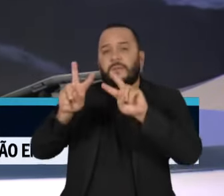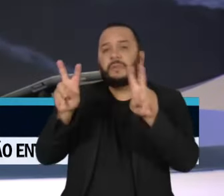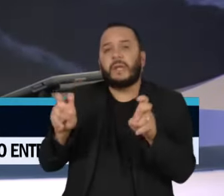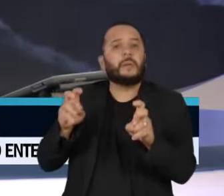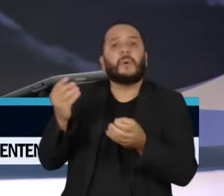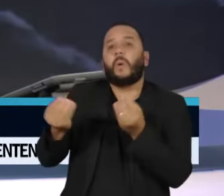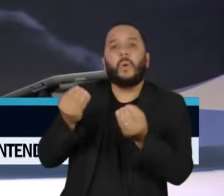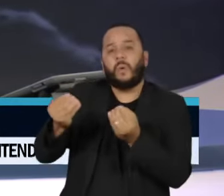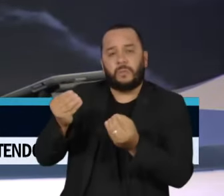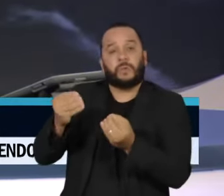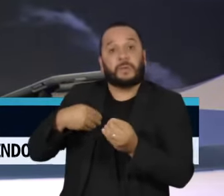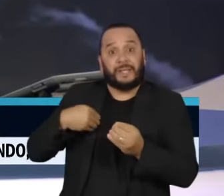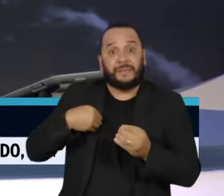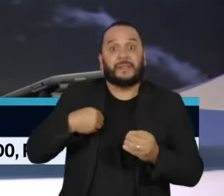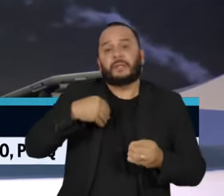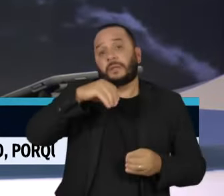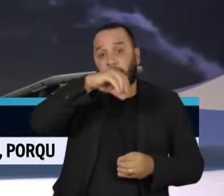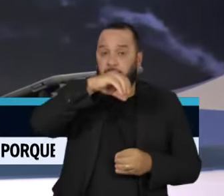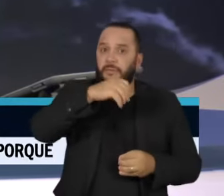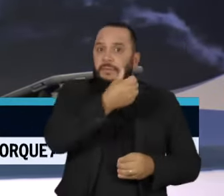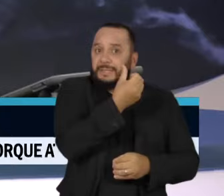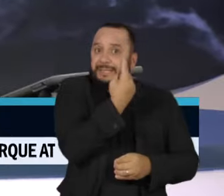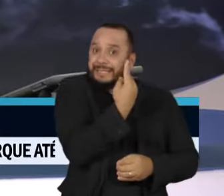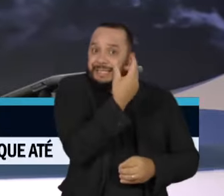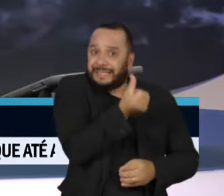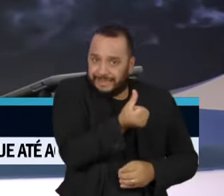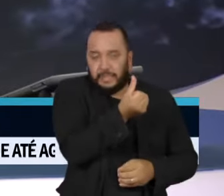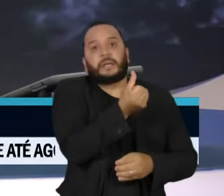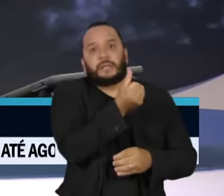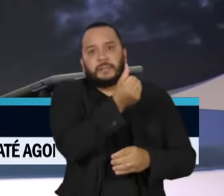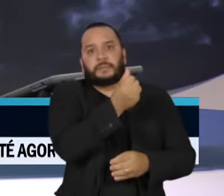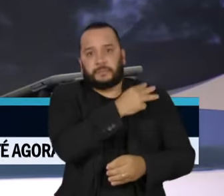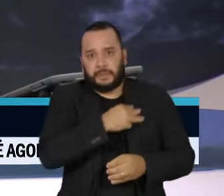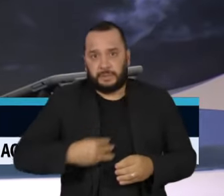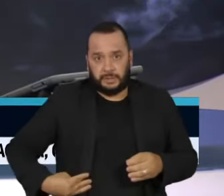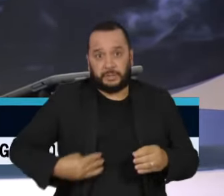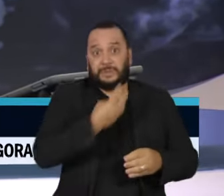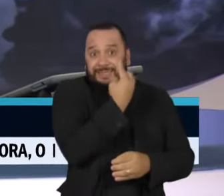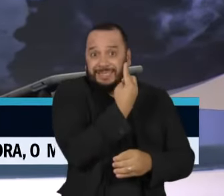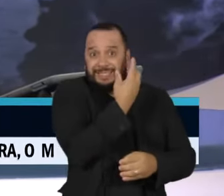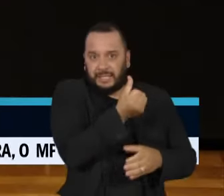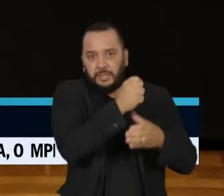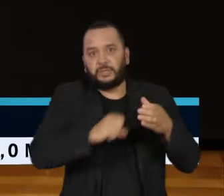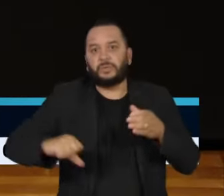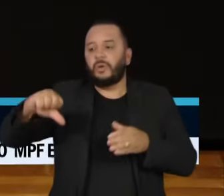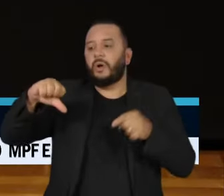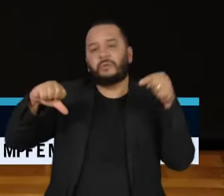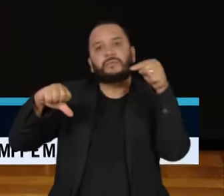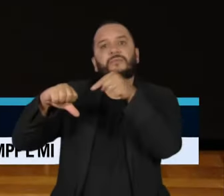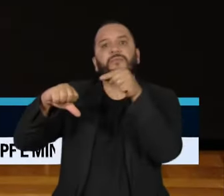definição de 9 dos 16 ministros que ainda faltam para completar a esplanada dos ministérios.